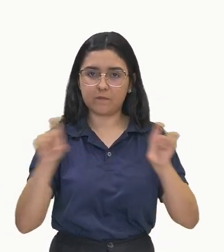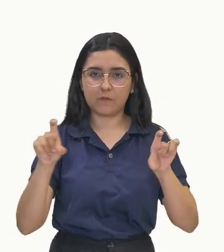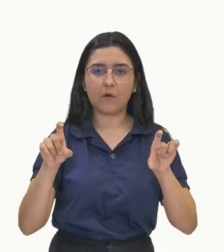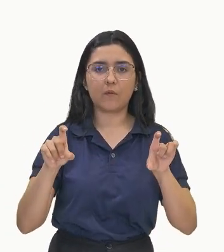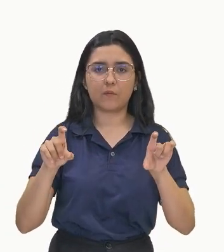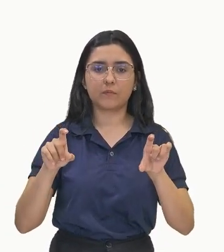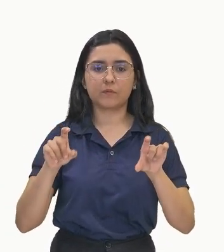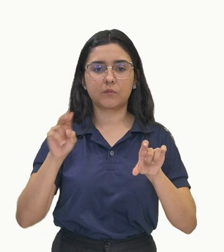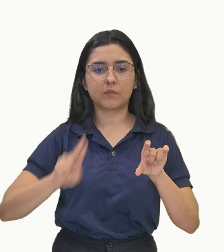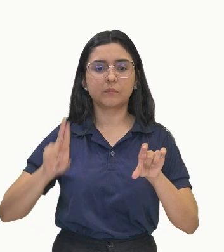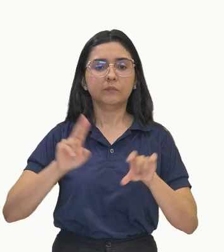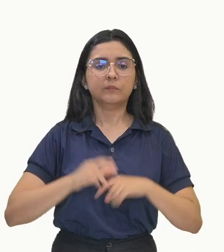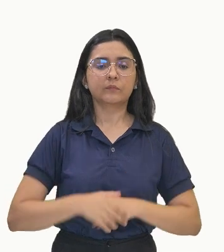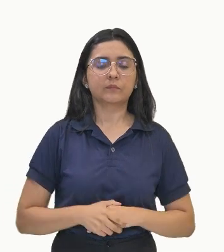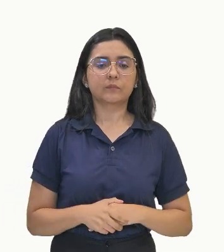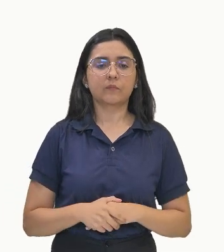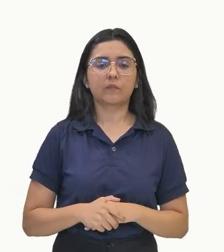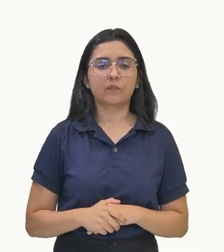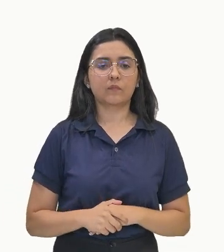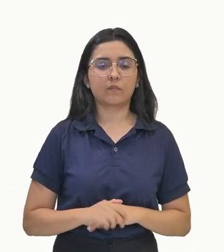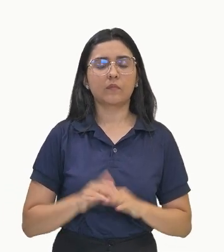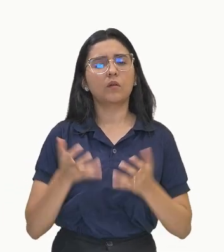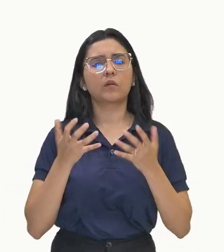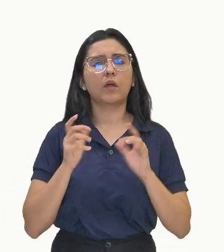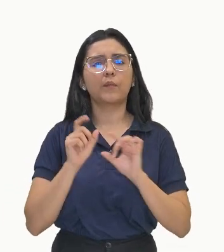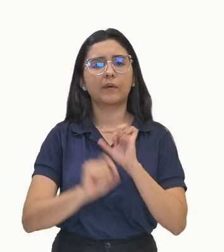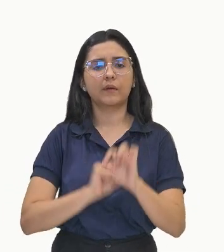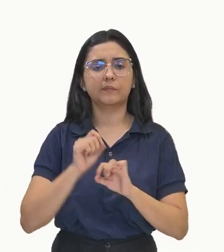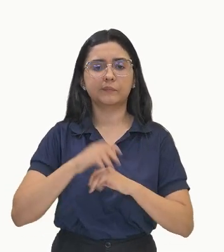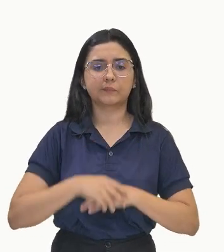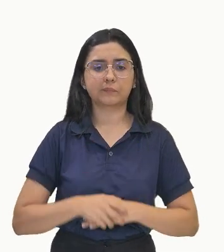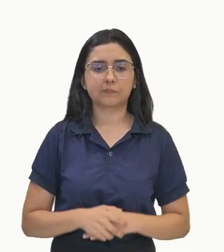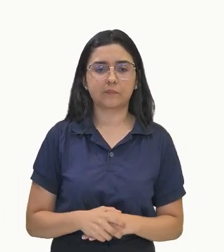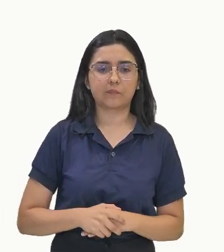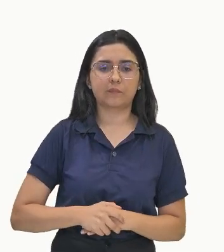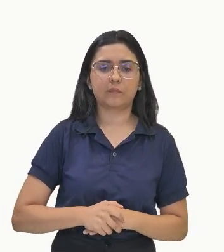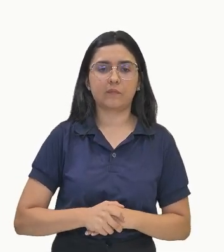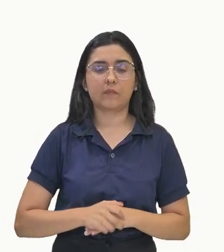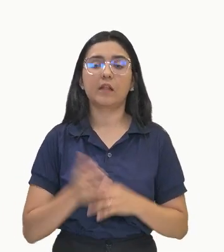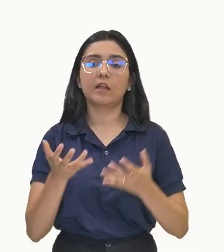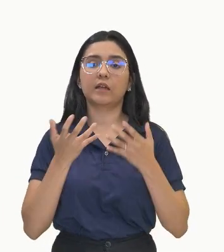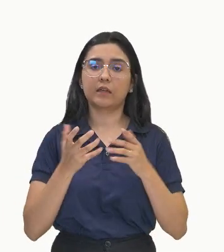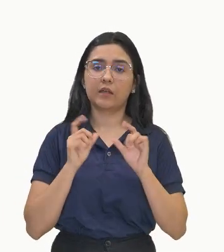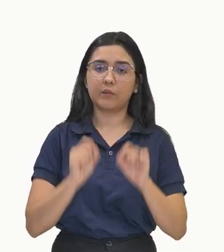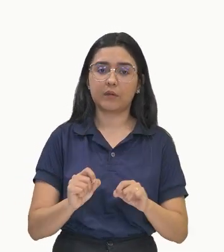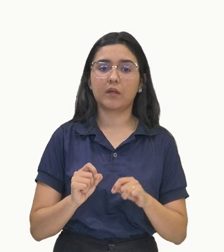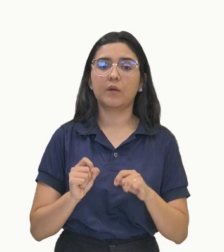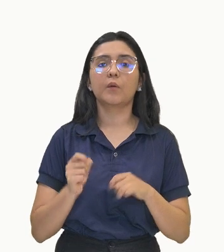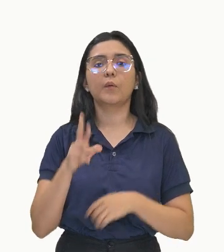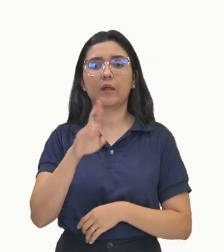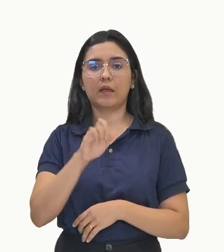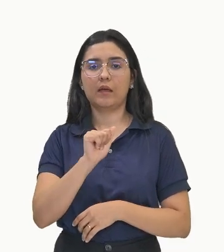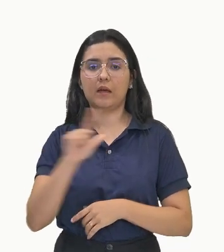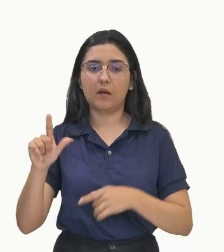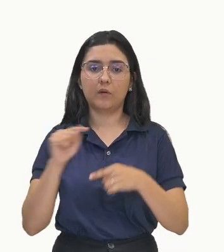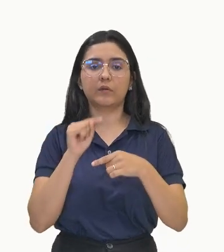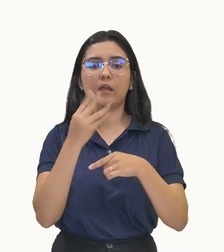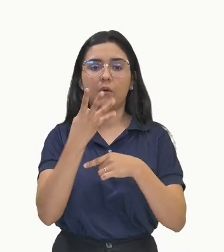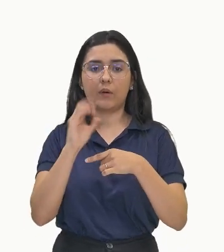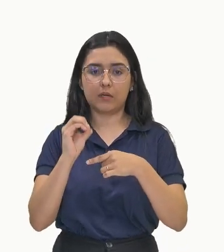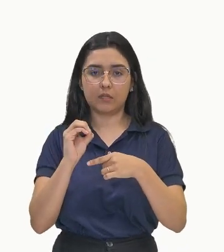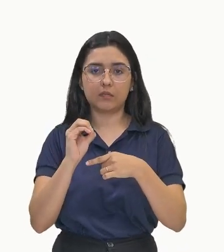seja, o que eu vou querer aqui? Eu vou querer o rendimento real, que é